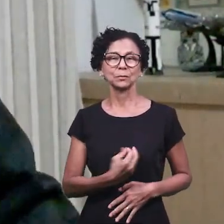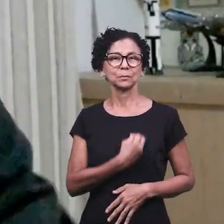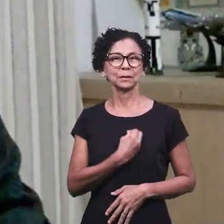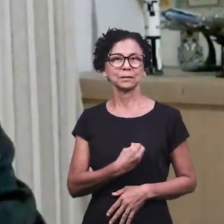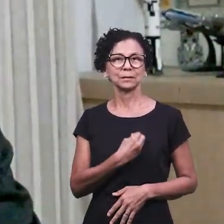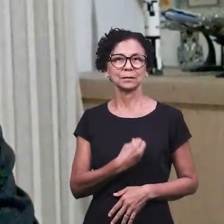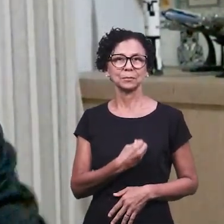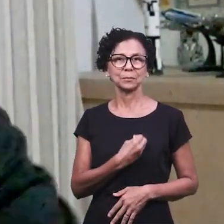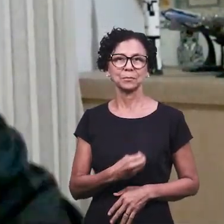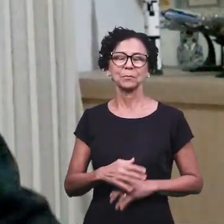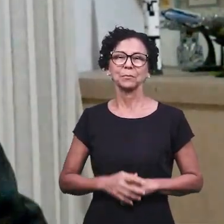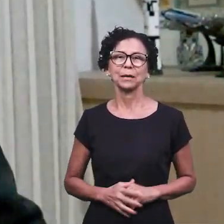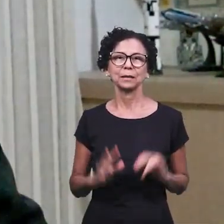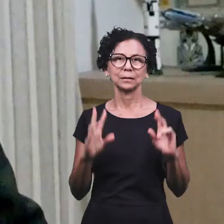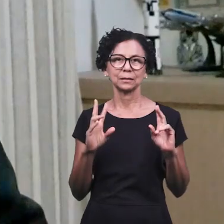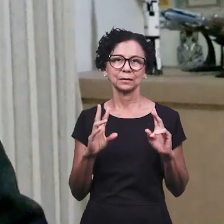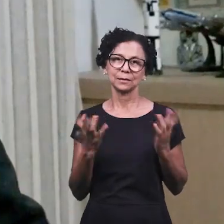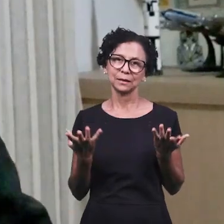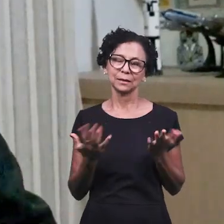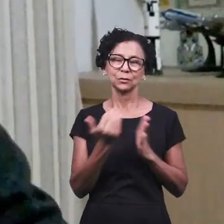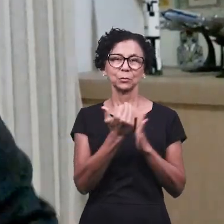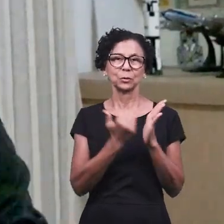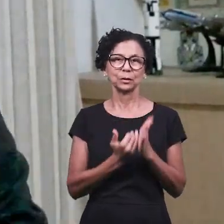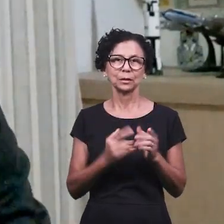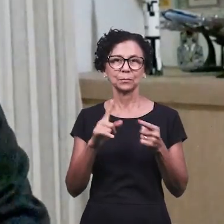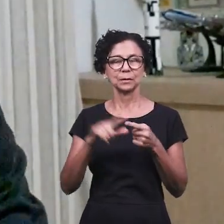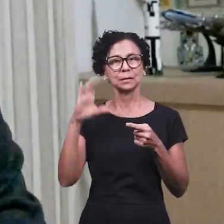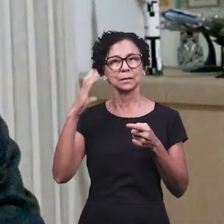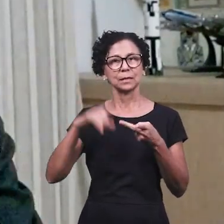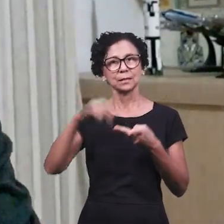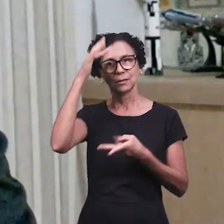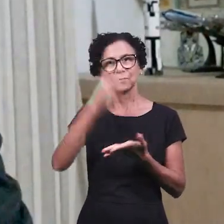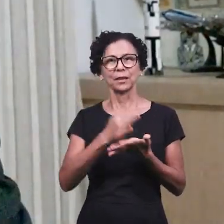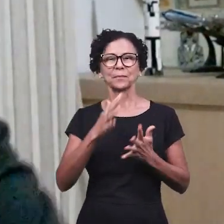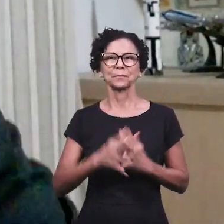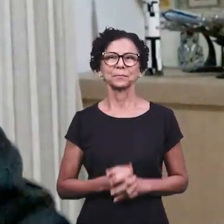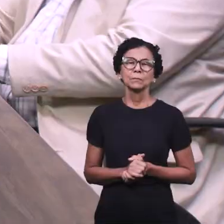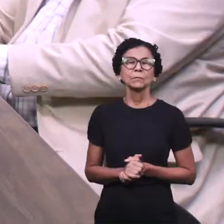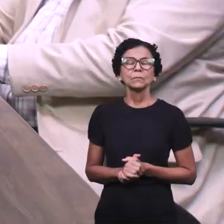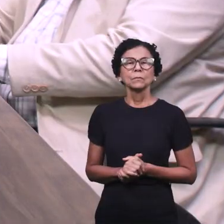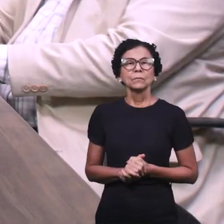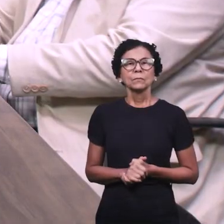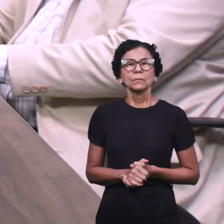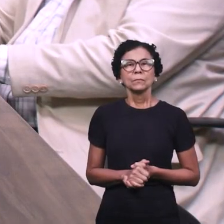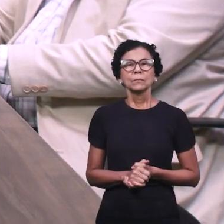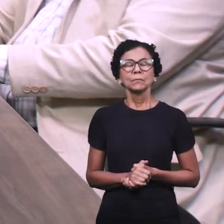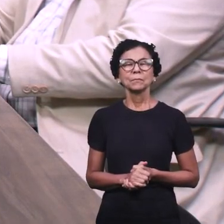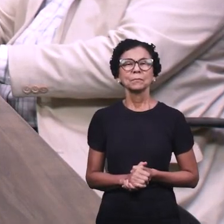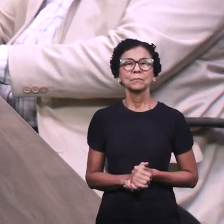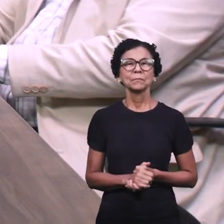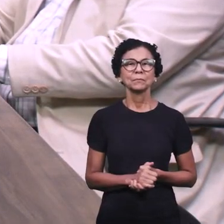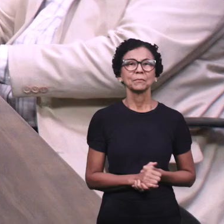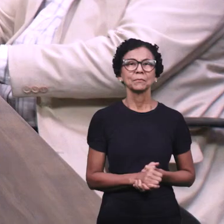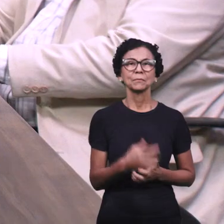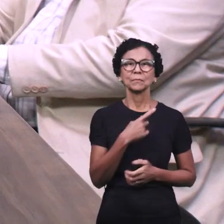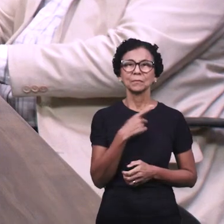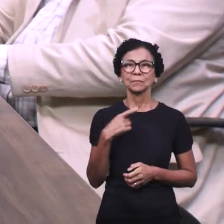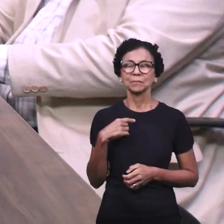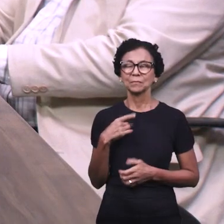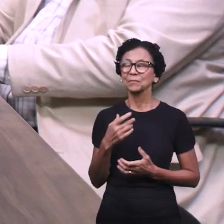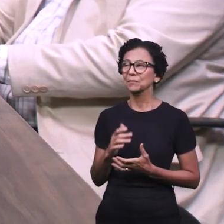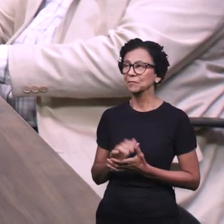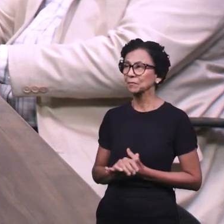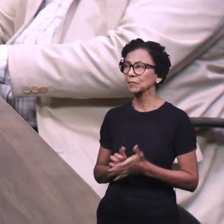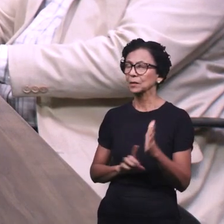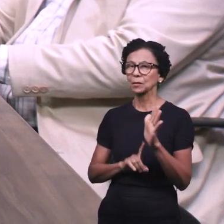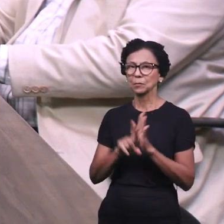uma vez, poder participar aqui de um episódio de Ciência e Fé. Amém. Pastor Wellington, gostaria já